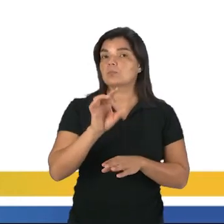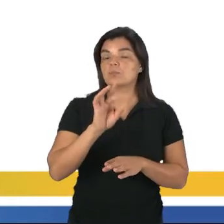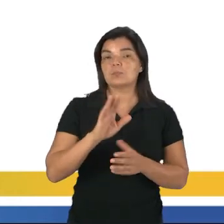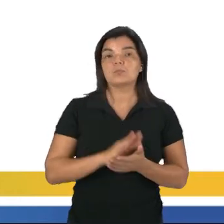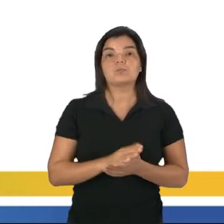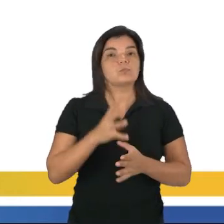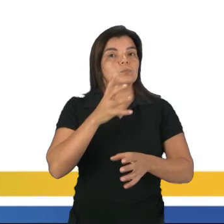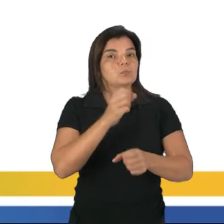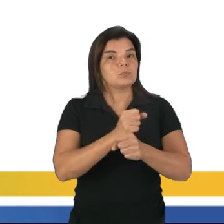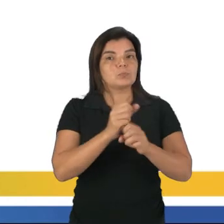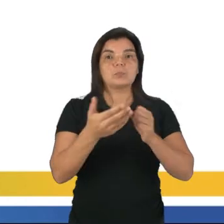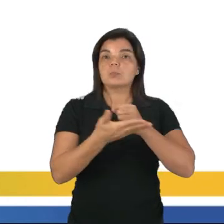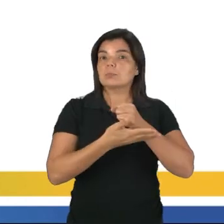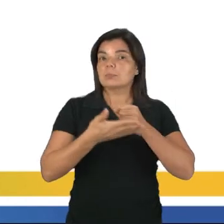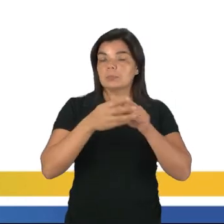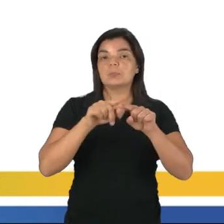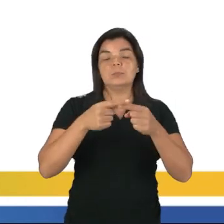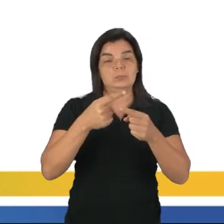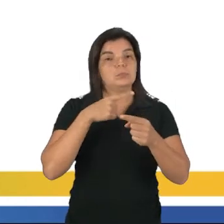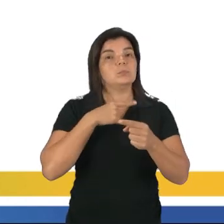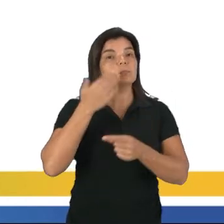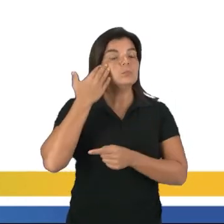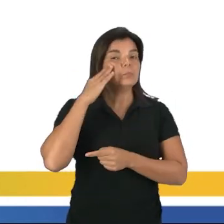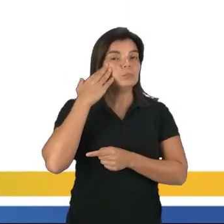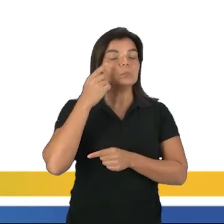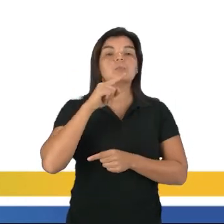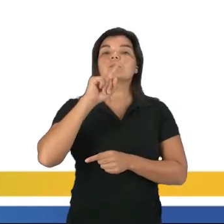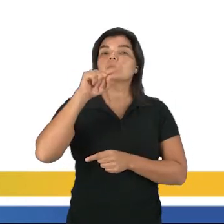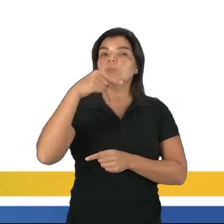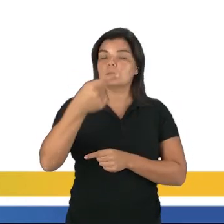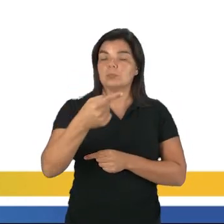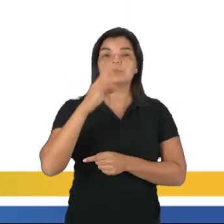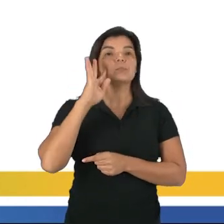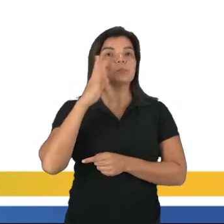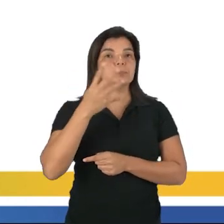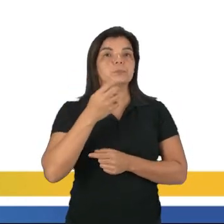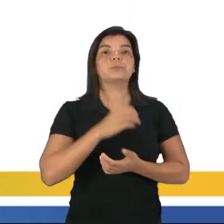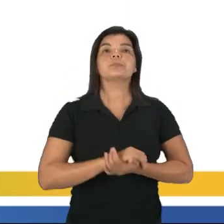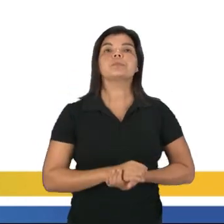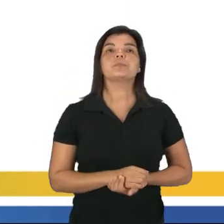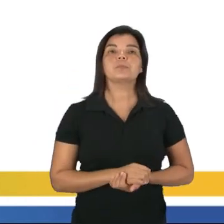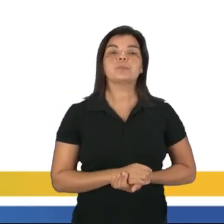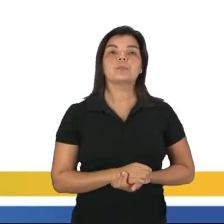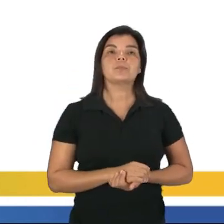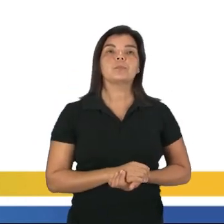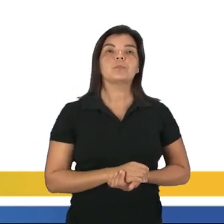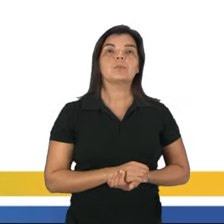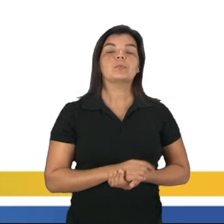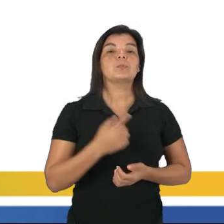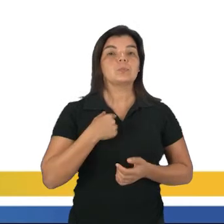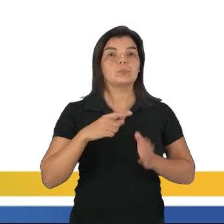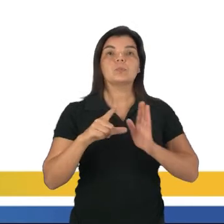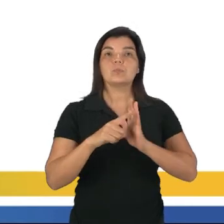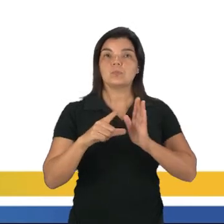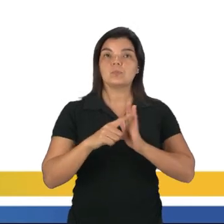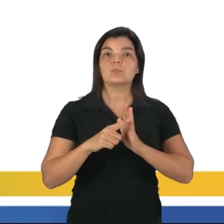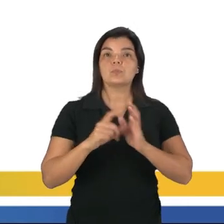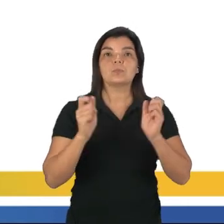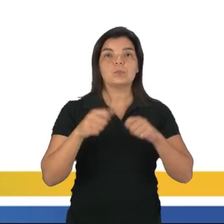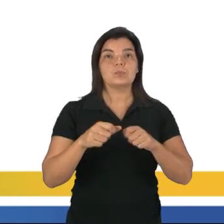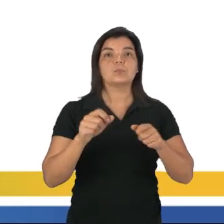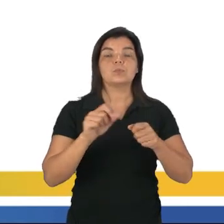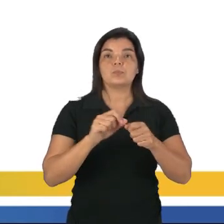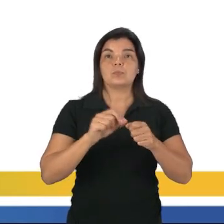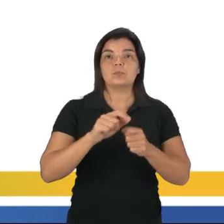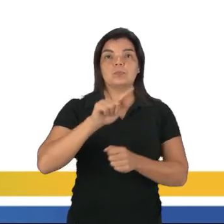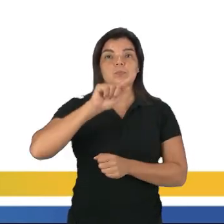o cálculo básico, vocês vão ter que fazer uma interpretação para depois resolver, certo? Então, em uma confecção com